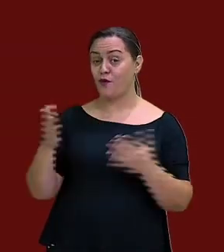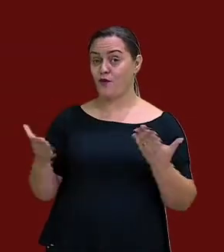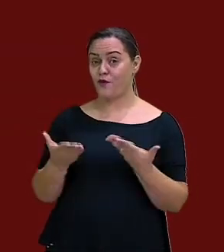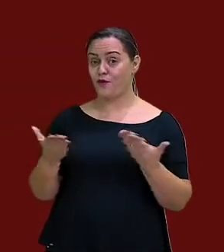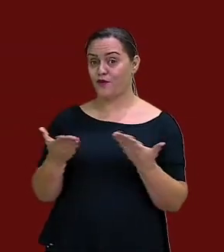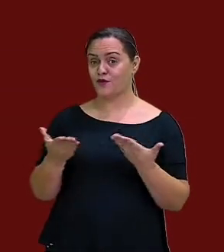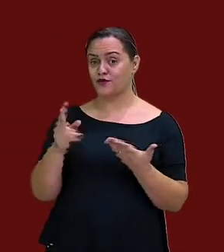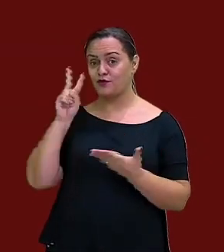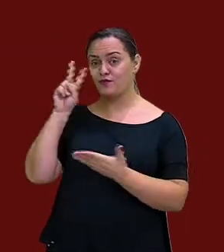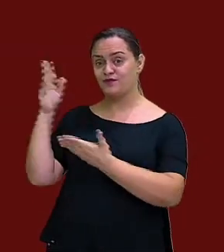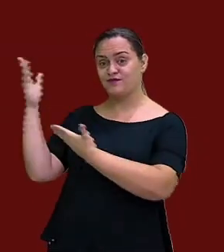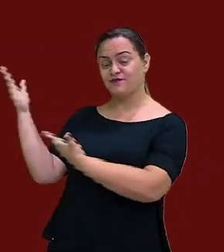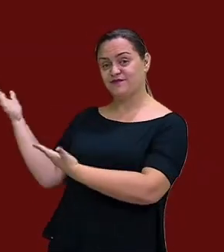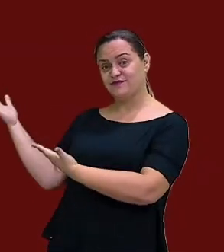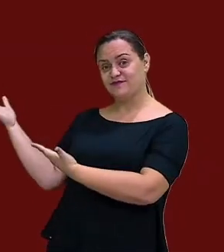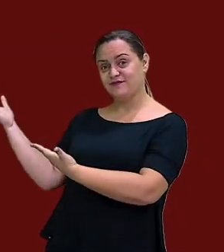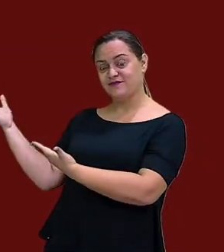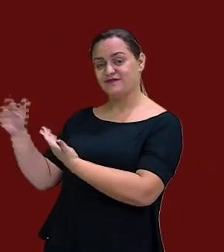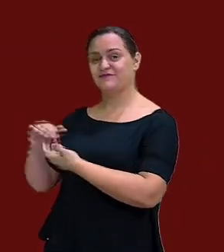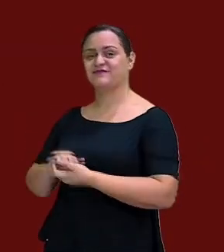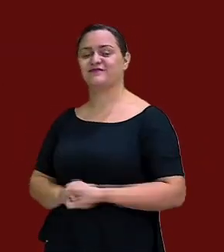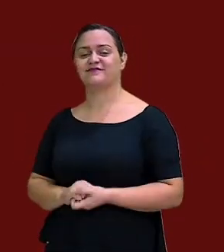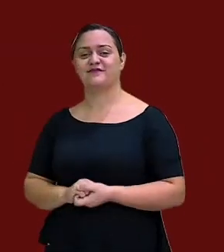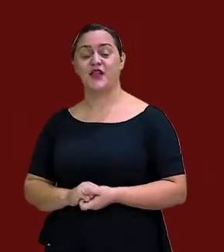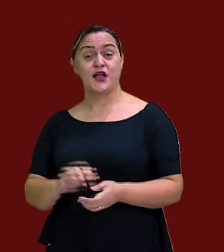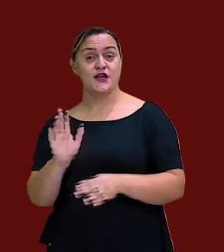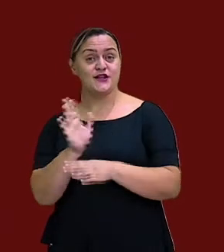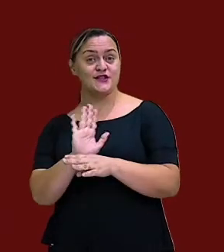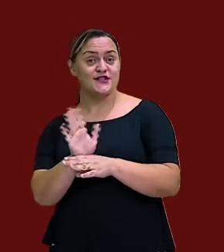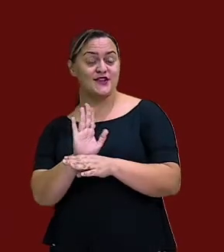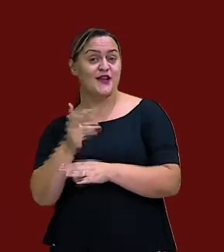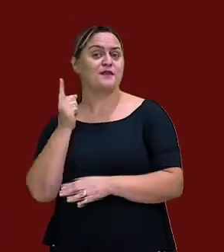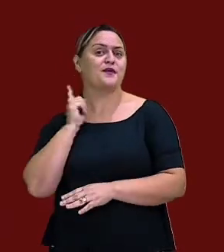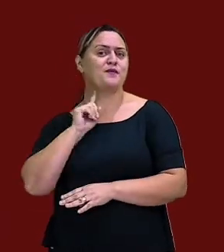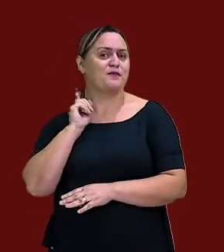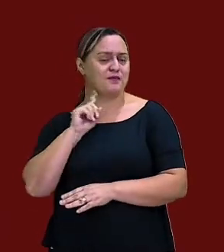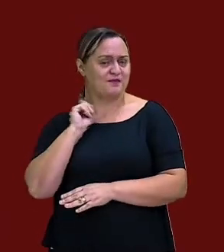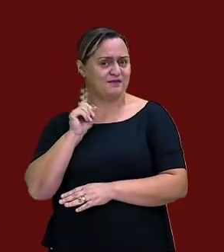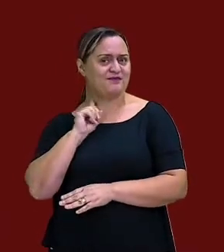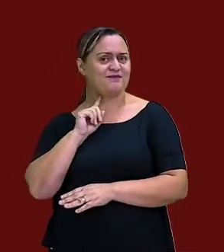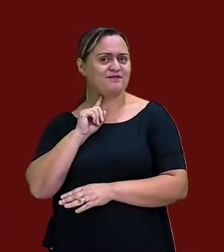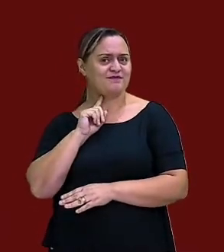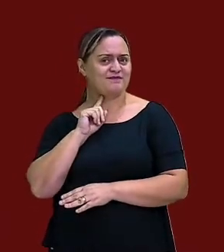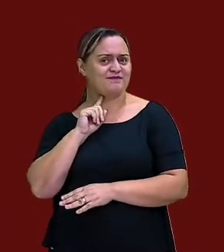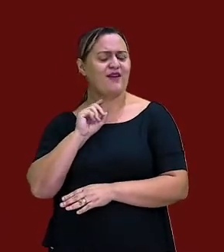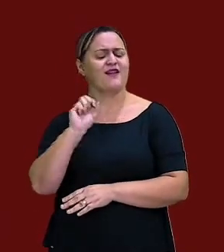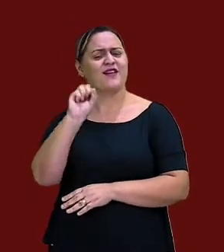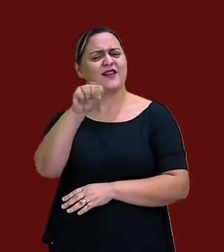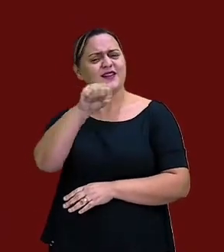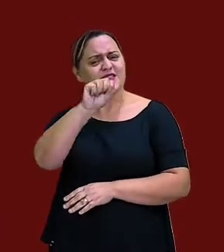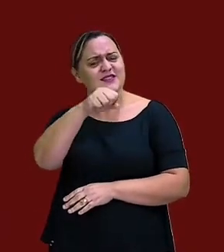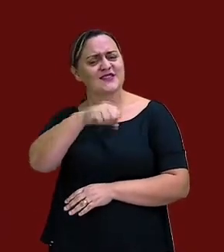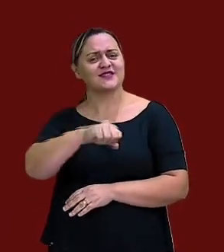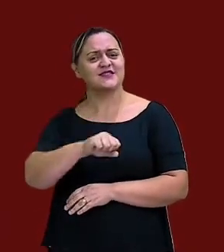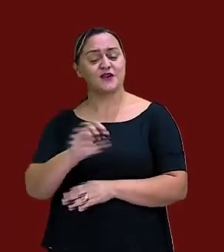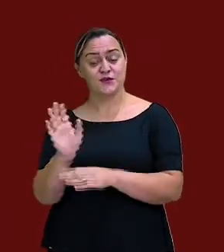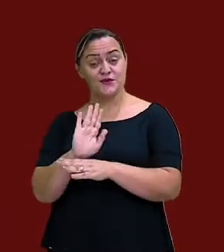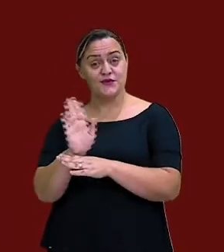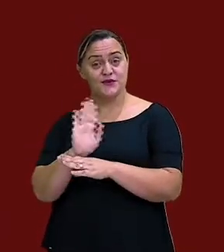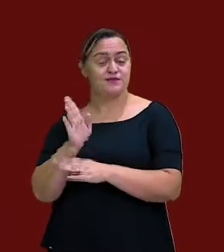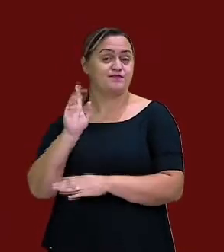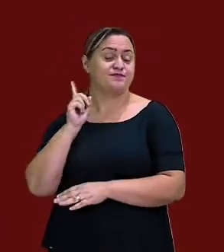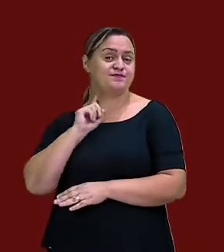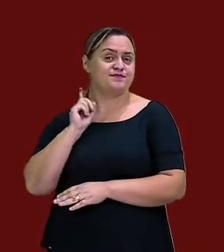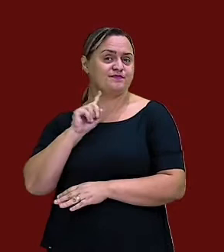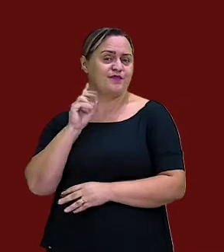o cinema em Minas Gerais. Minas Gerais é cinema. Como surgiu,